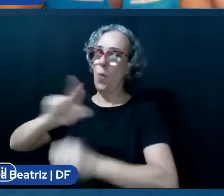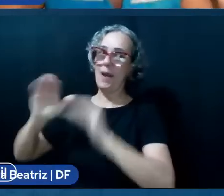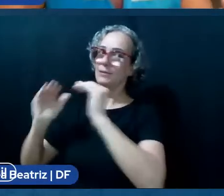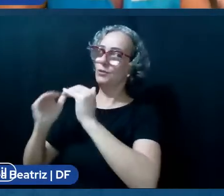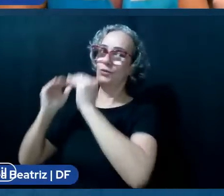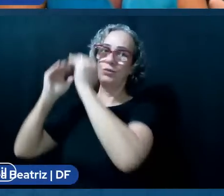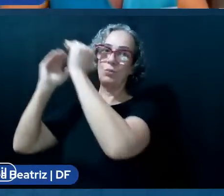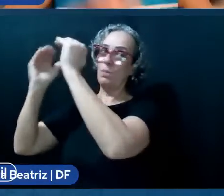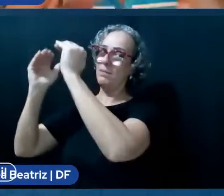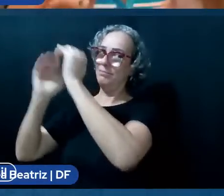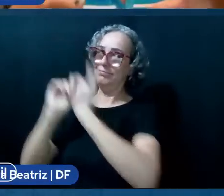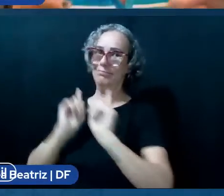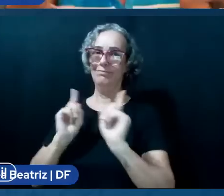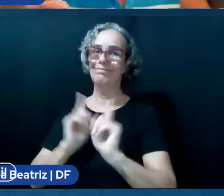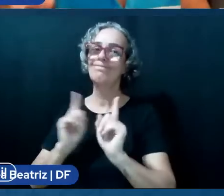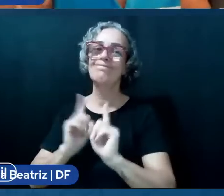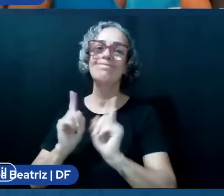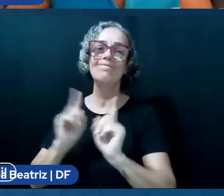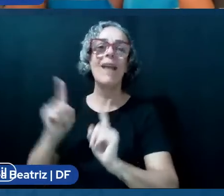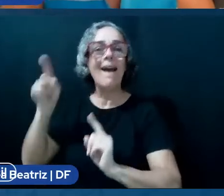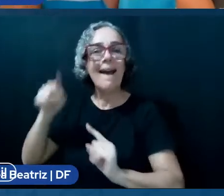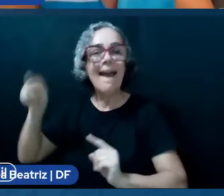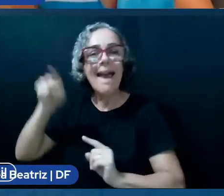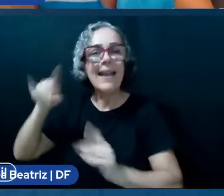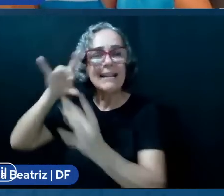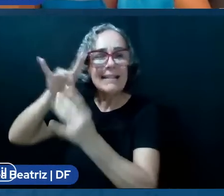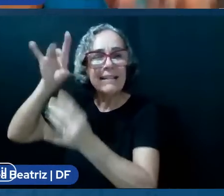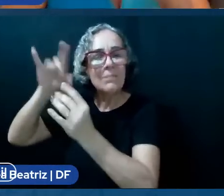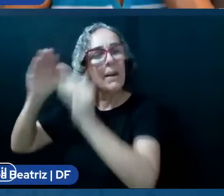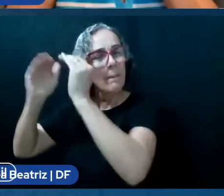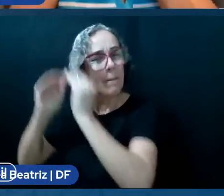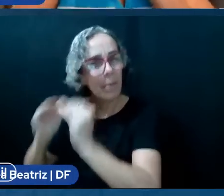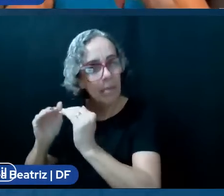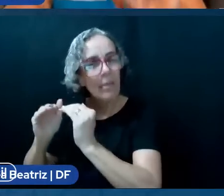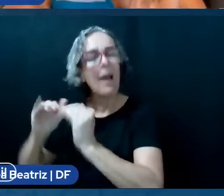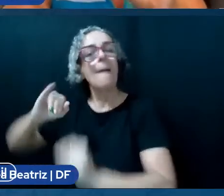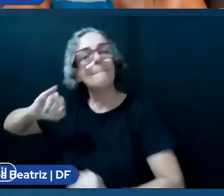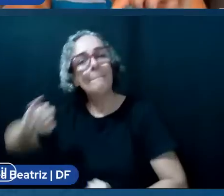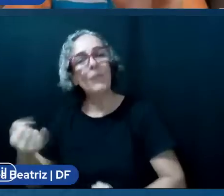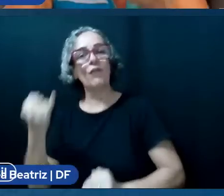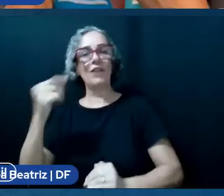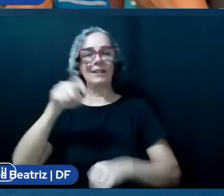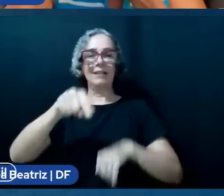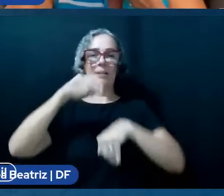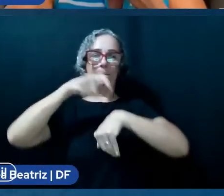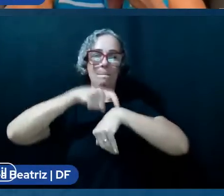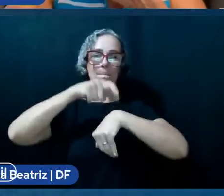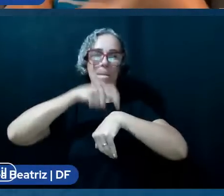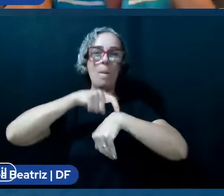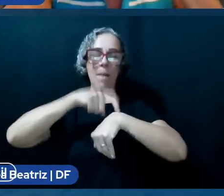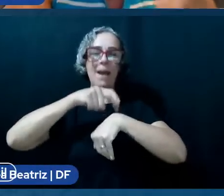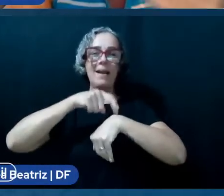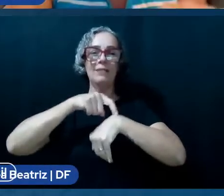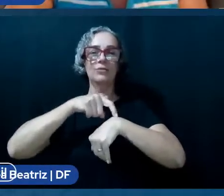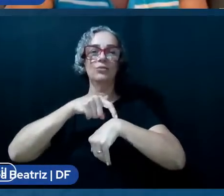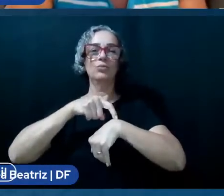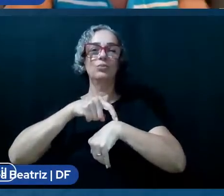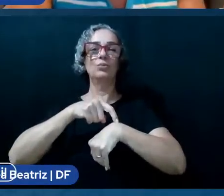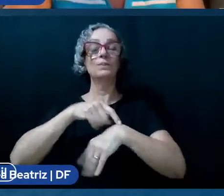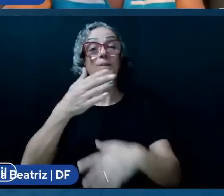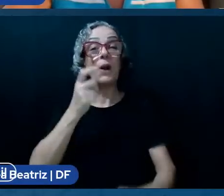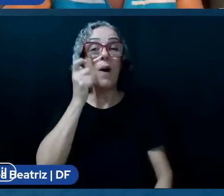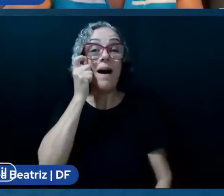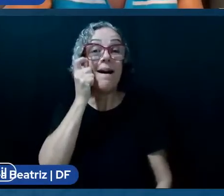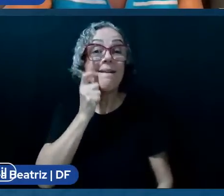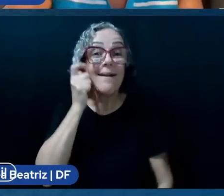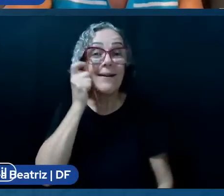são elevados, que se aproveitam daquelas circunstâncias. E o interessante é que Kardec usa um termo muito apropriado: